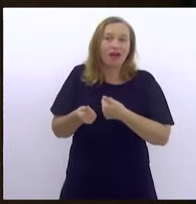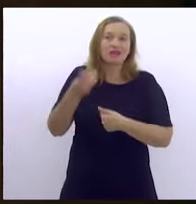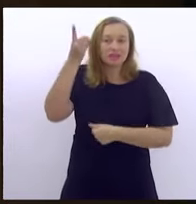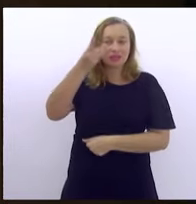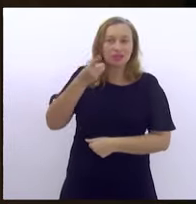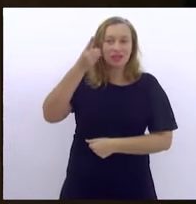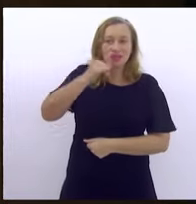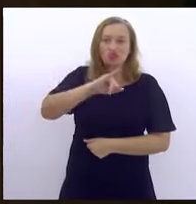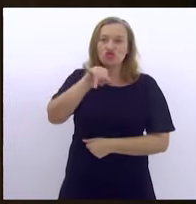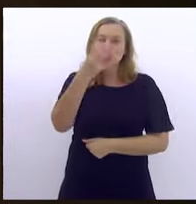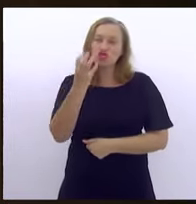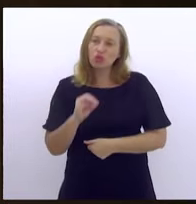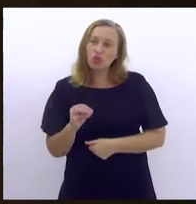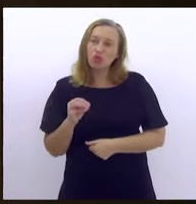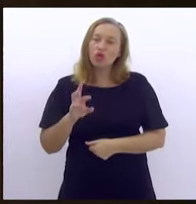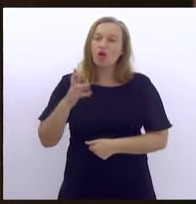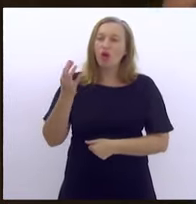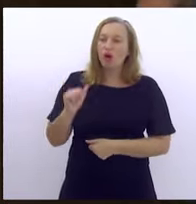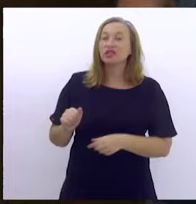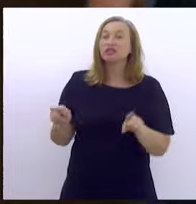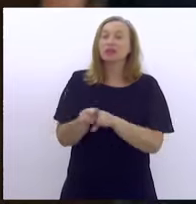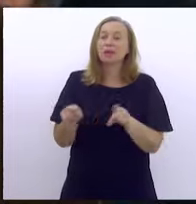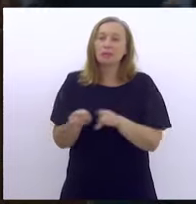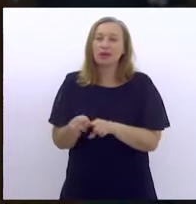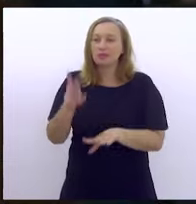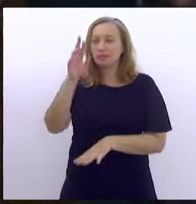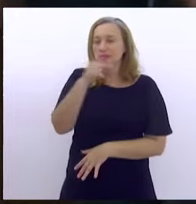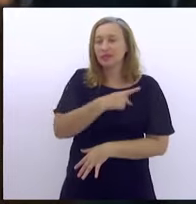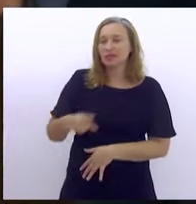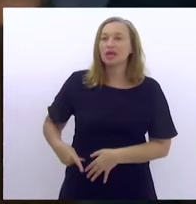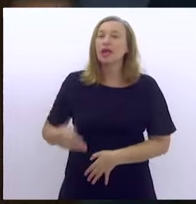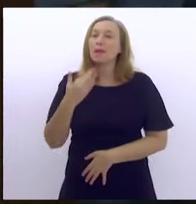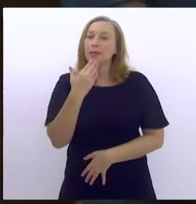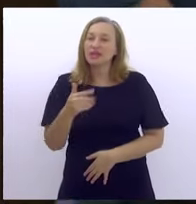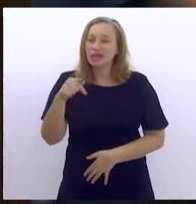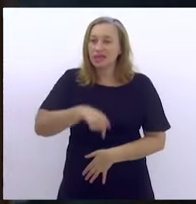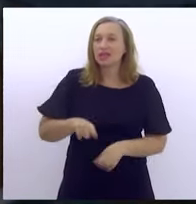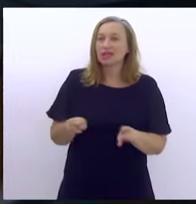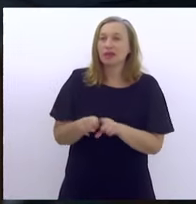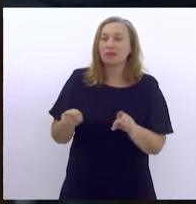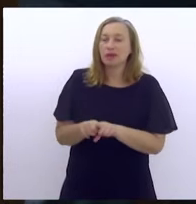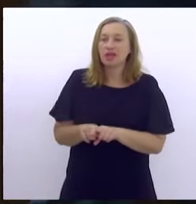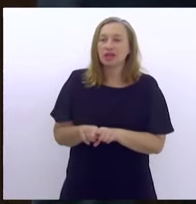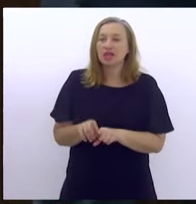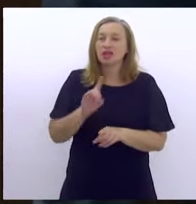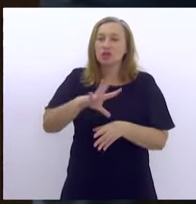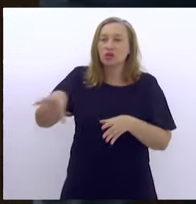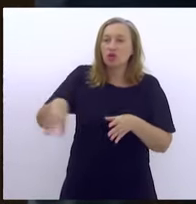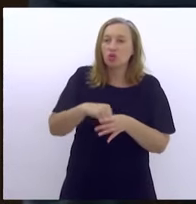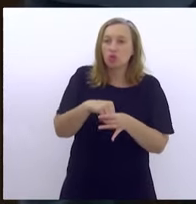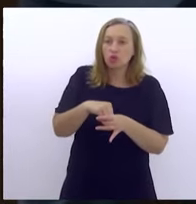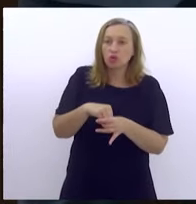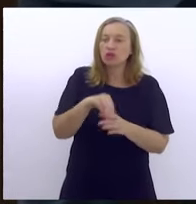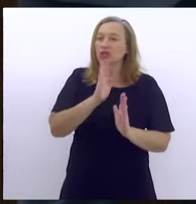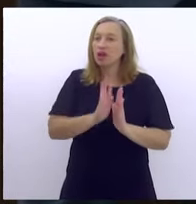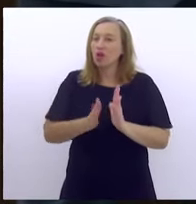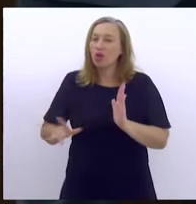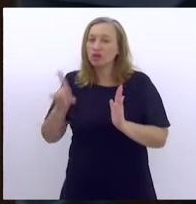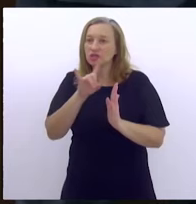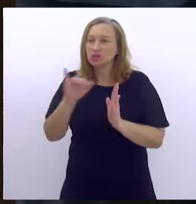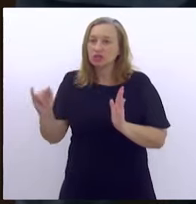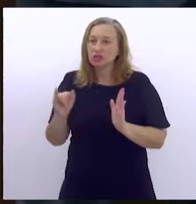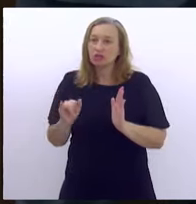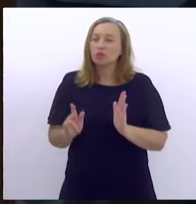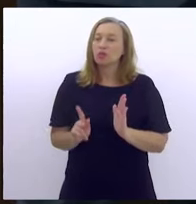deputado Júlio Rocha, tá? E também, presidente, eu queria aqui pedir, entendeu, que a senhora inclua na ordem do dia, entendeu, o